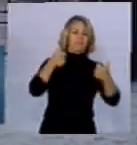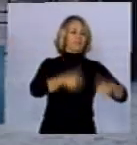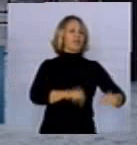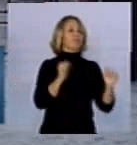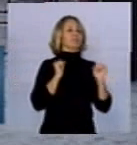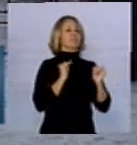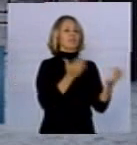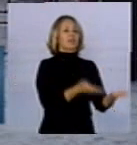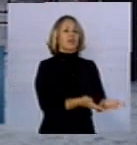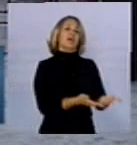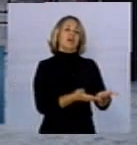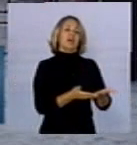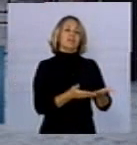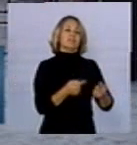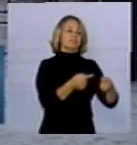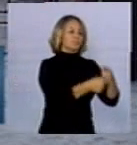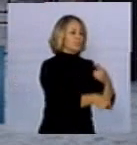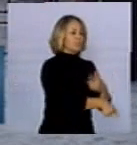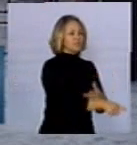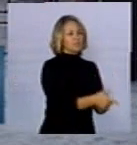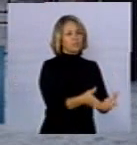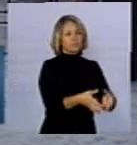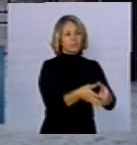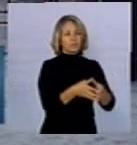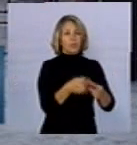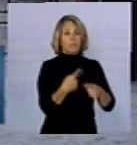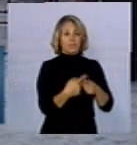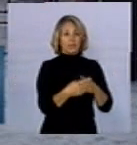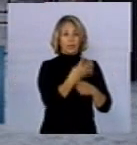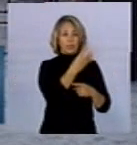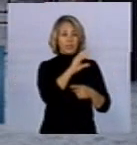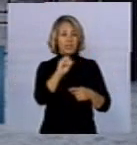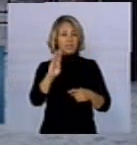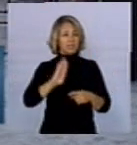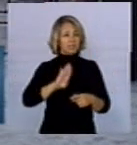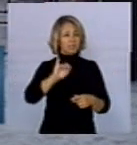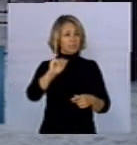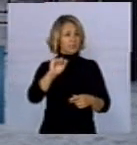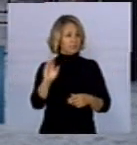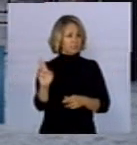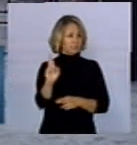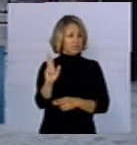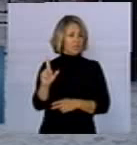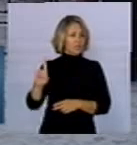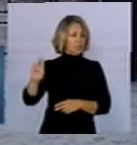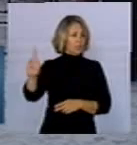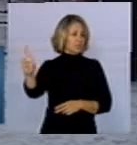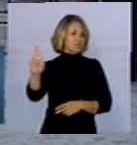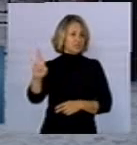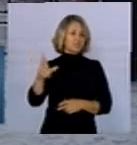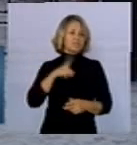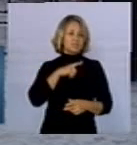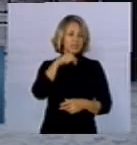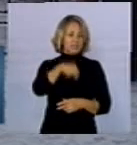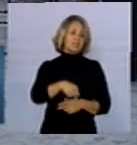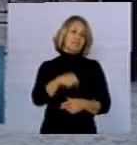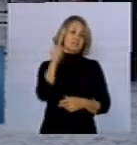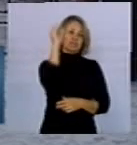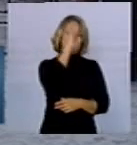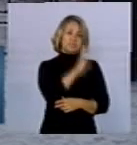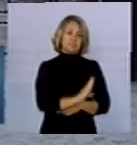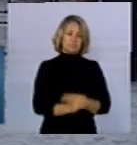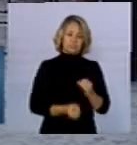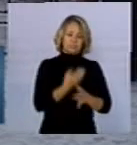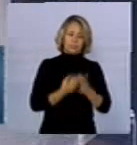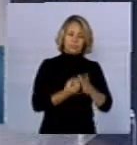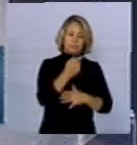porque atualmente desses 40 Bilhões de Dólares que o mercado de entretenimento brasileiro produz